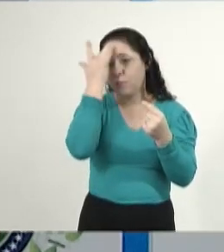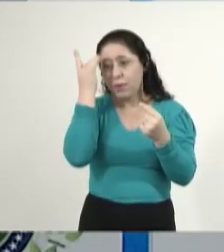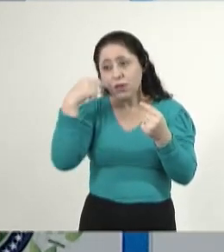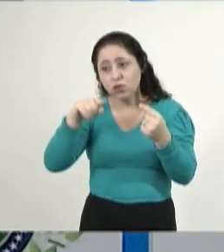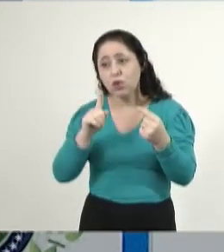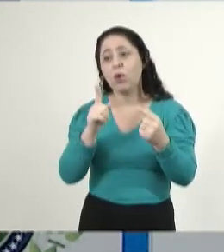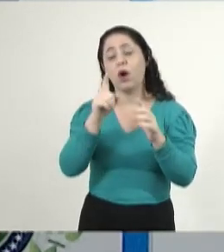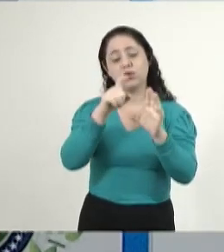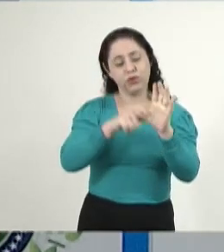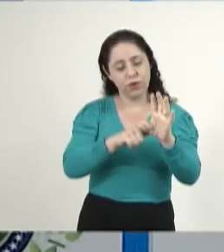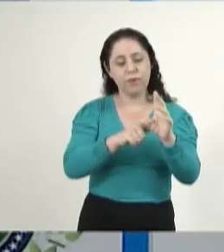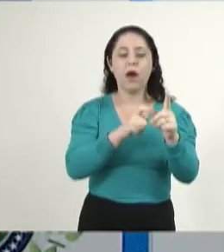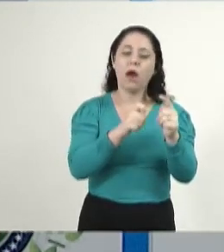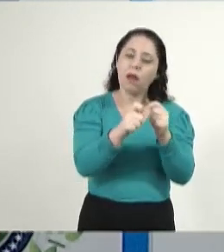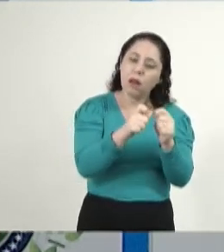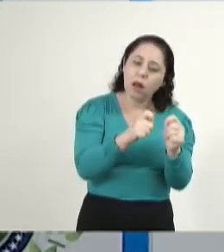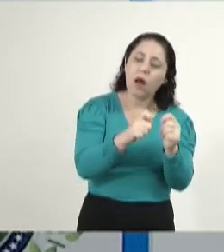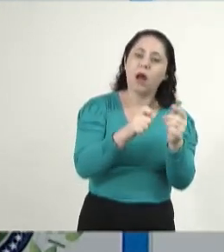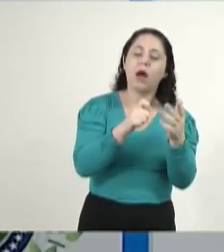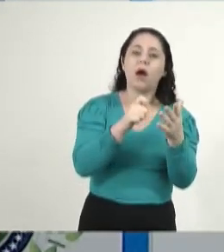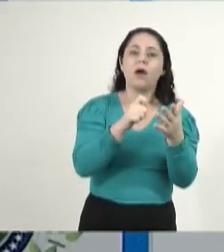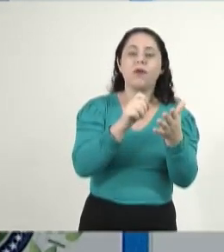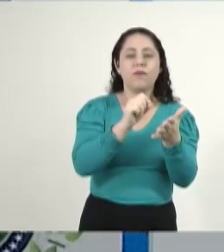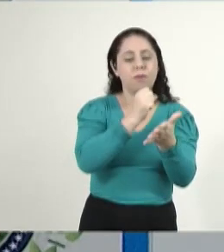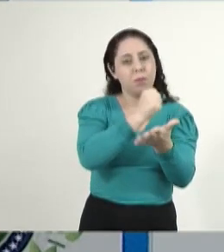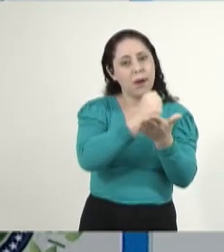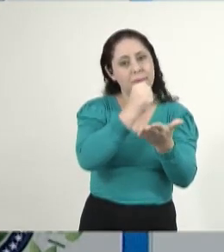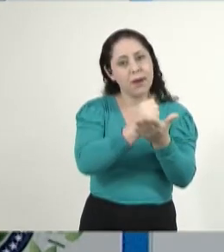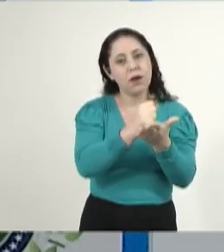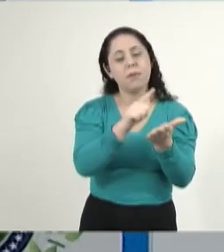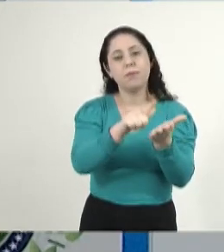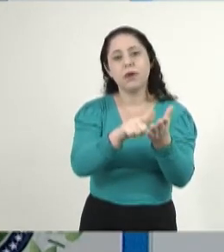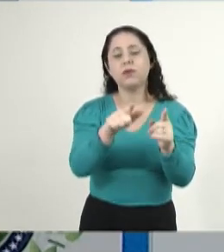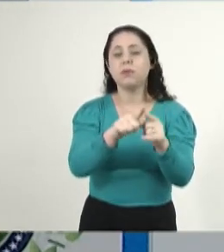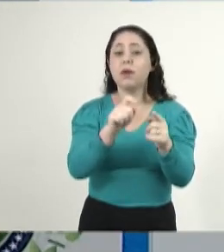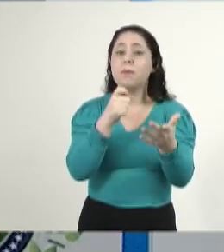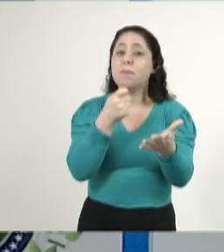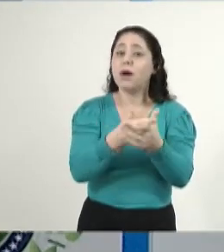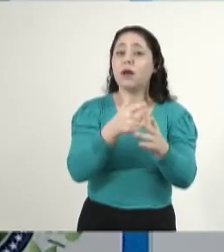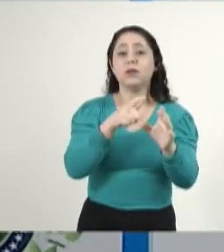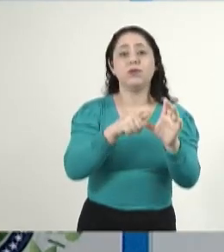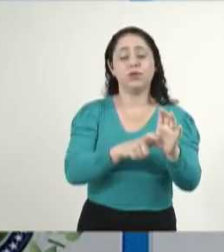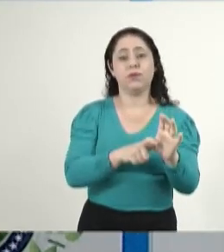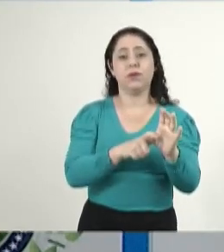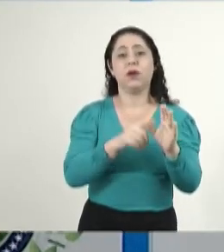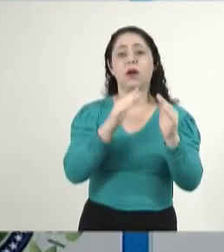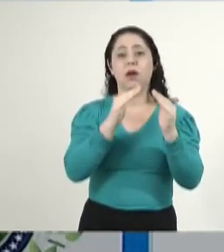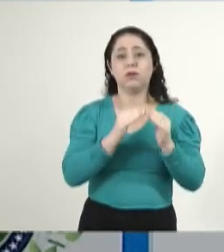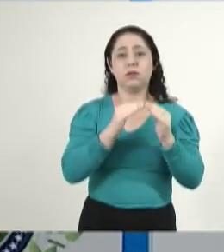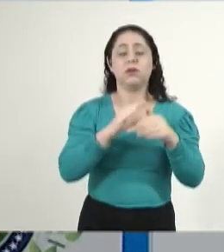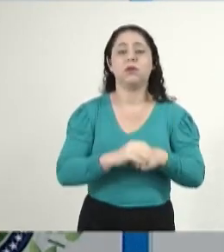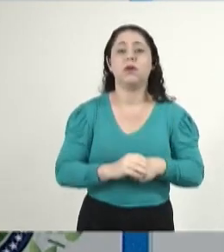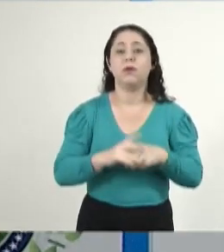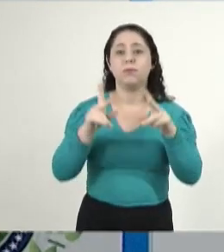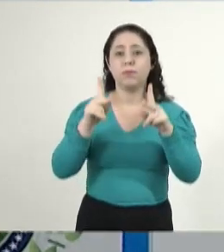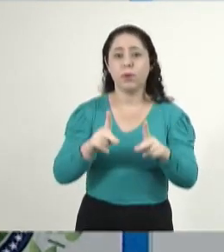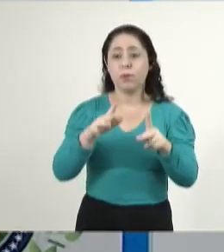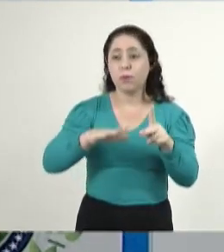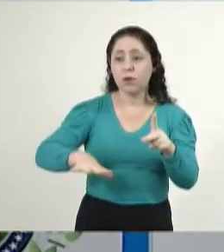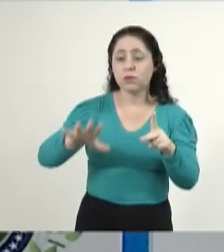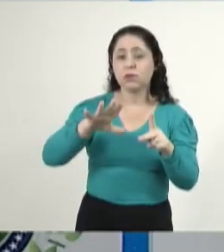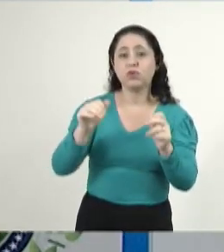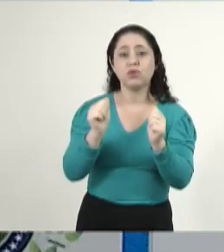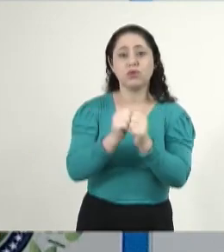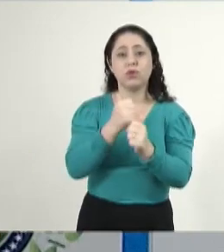a renegociação de dívidas, a regularização da titularidade também, inclusive, dos contratos habitacionais firmados pela população